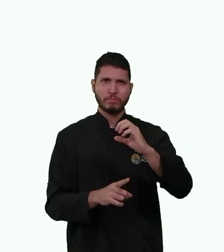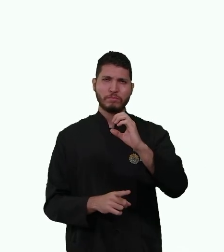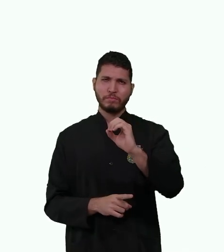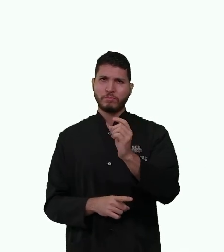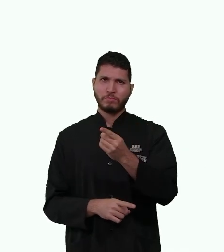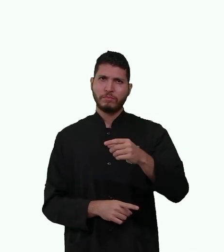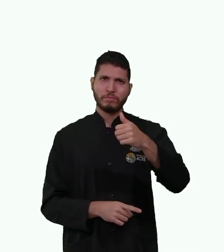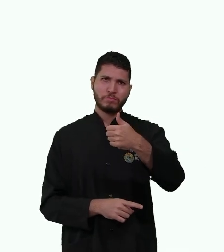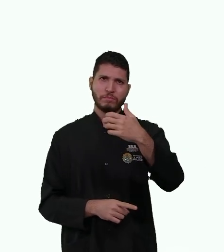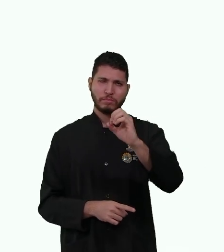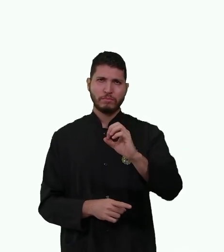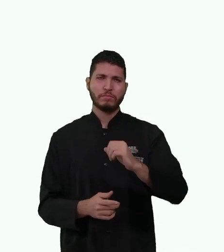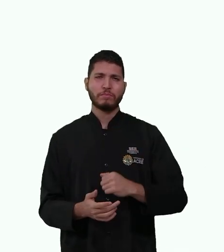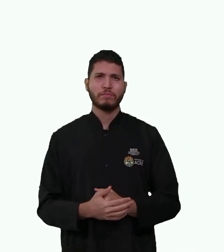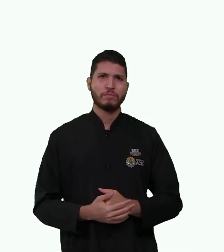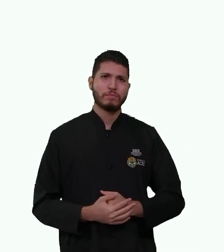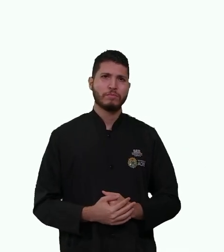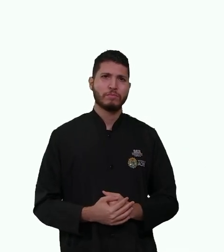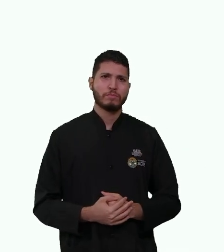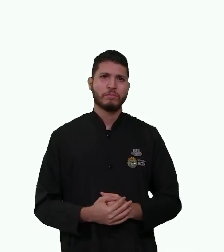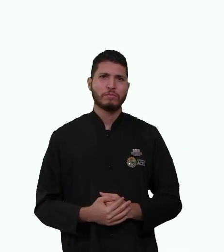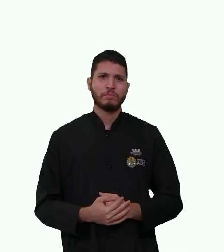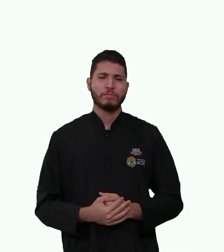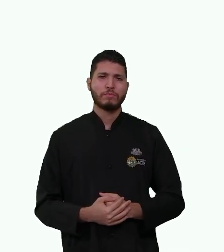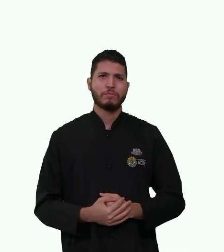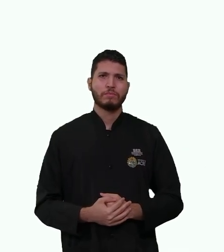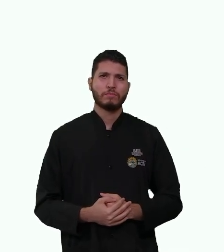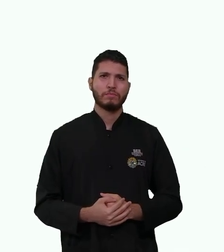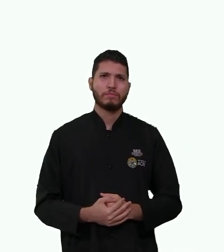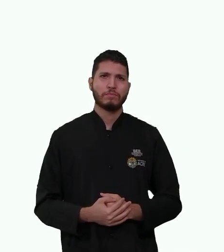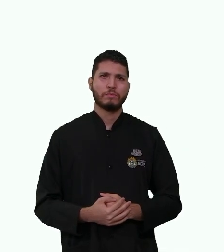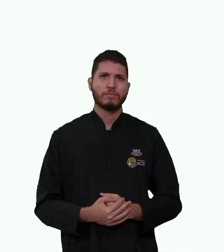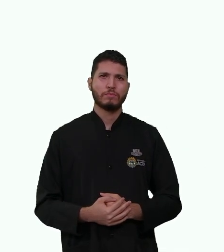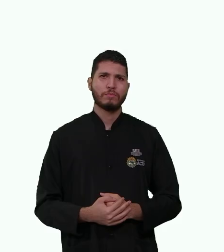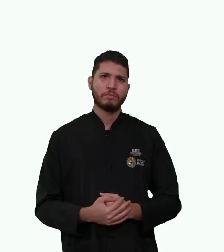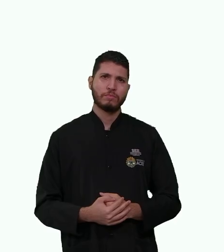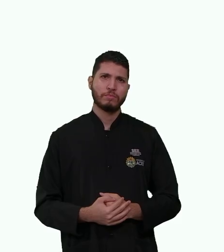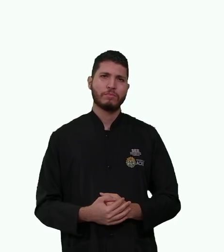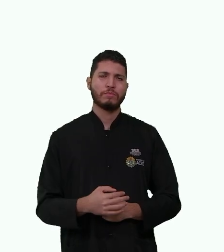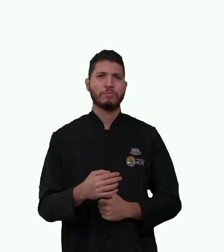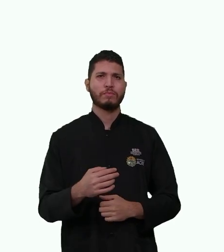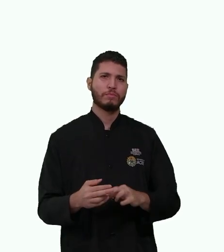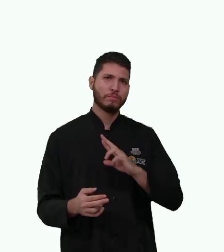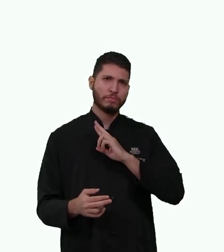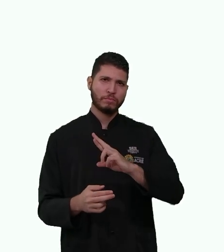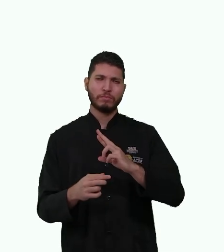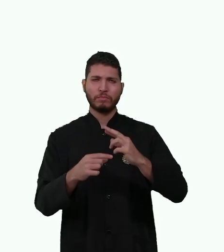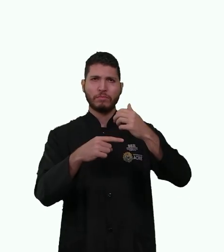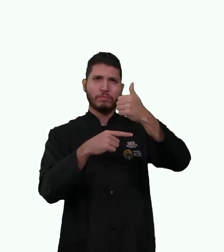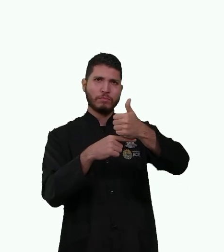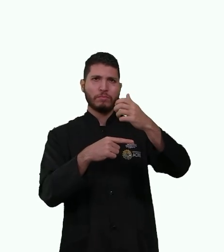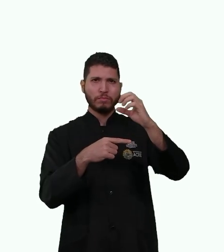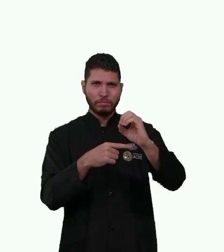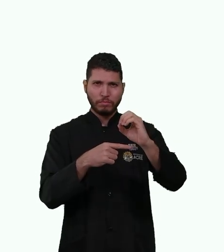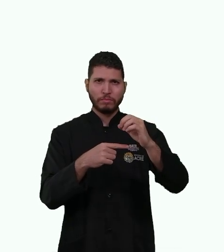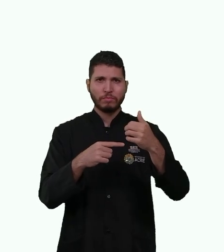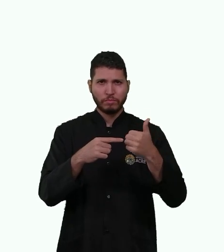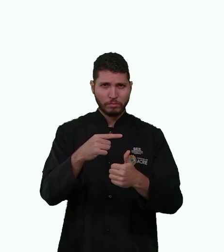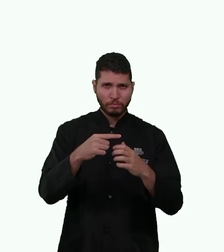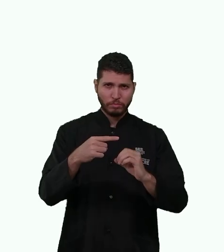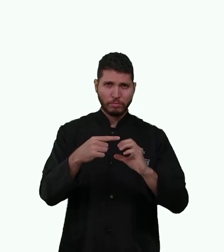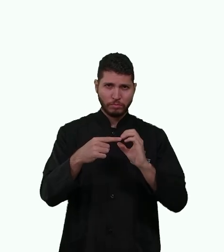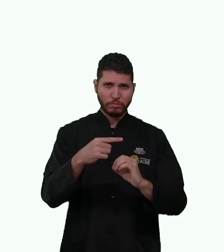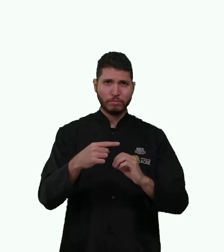você pega o 10, vou colocar aqui, ó, isso é 10%, 10 sobre 100. E aí você anda